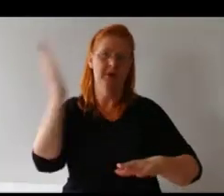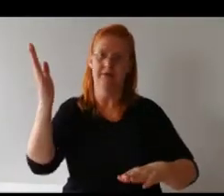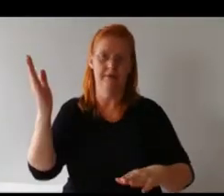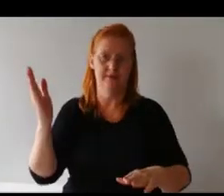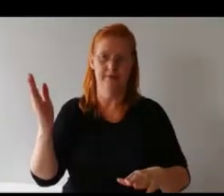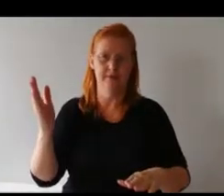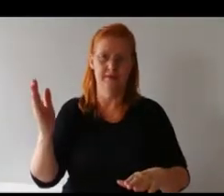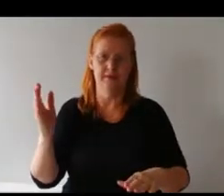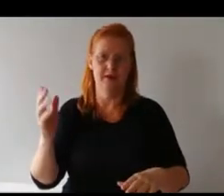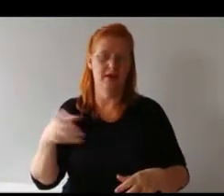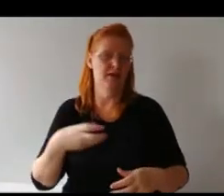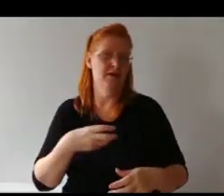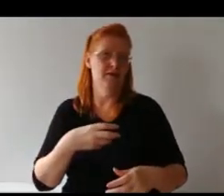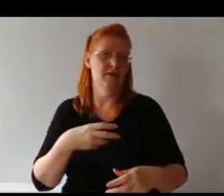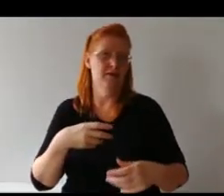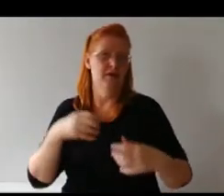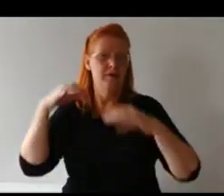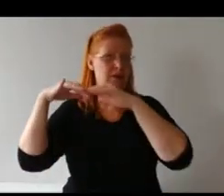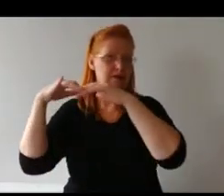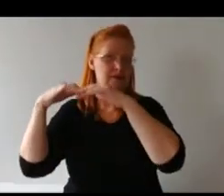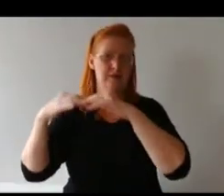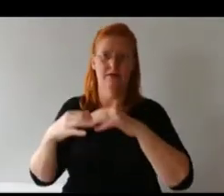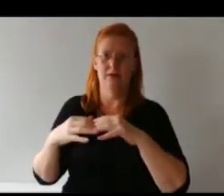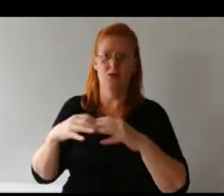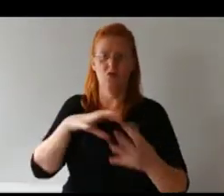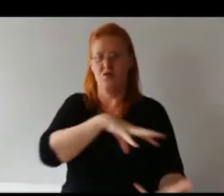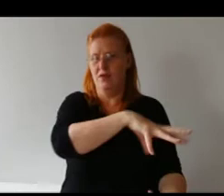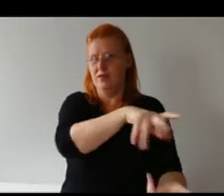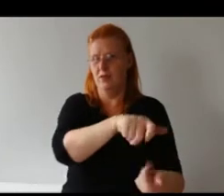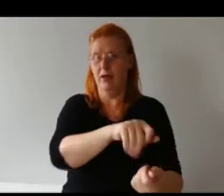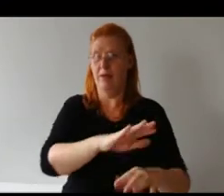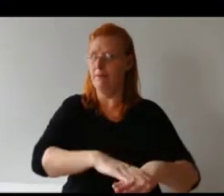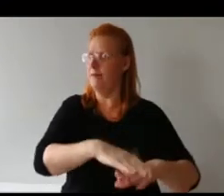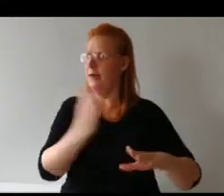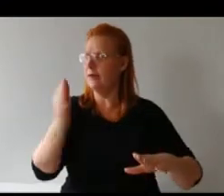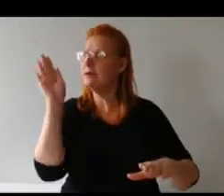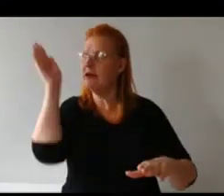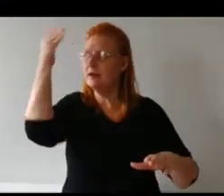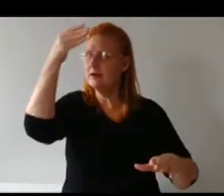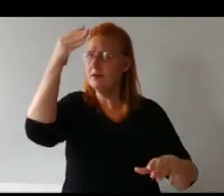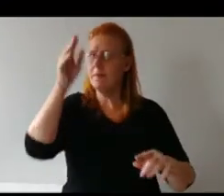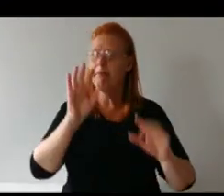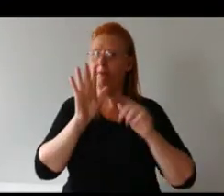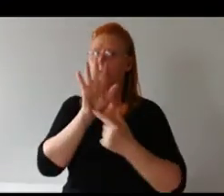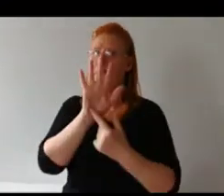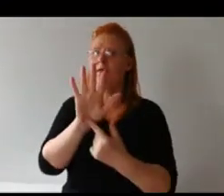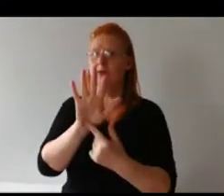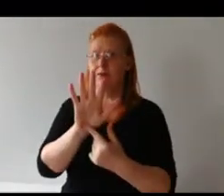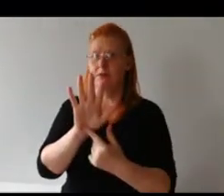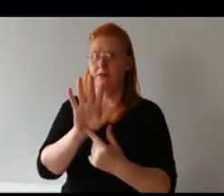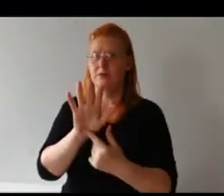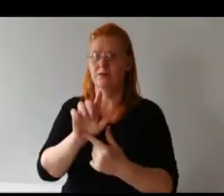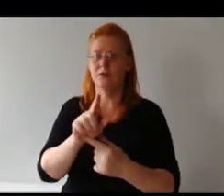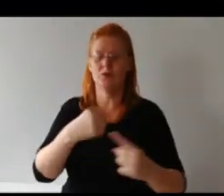algo voluntário, reflexivo ou universal. Deleuze manifesta a ideia de um